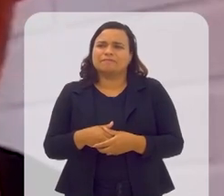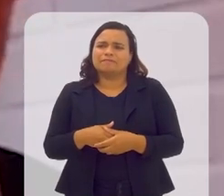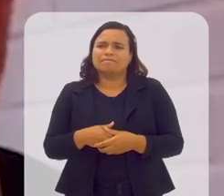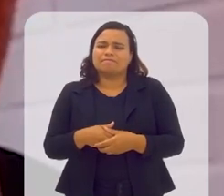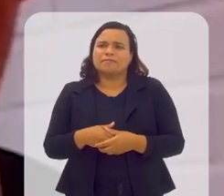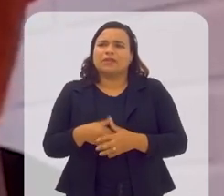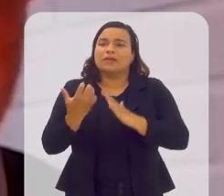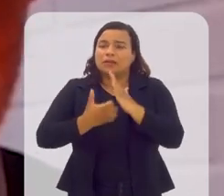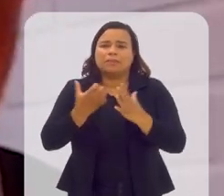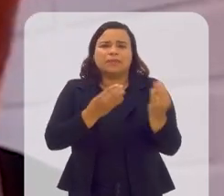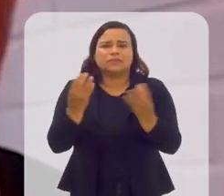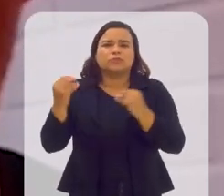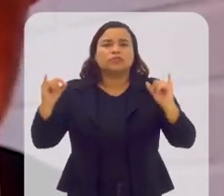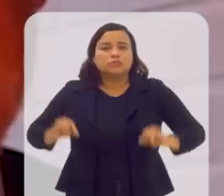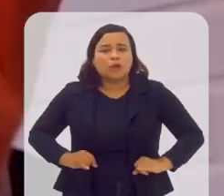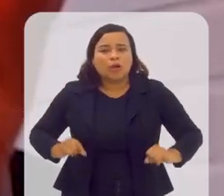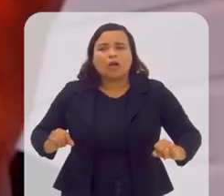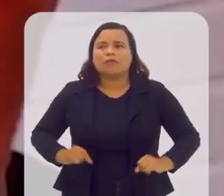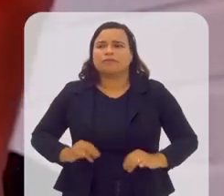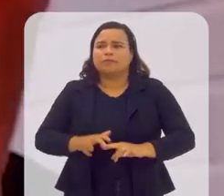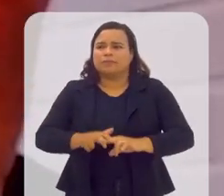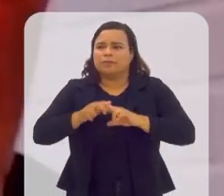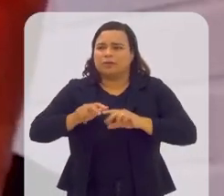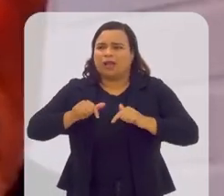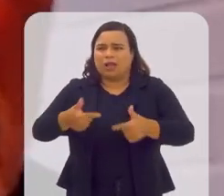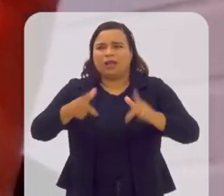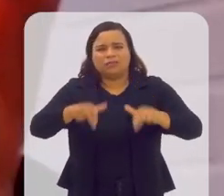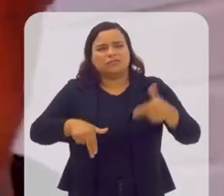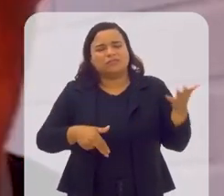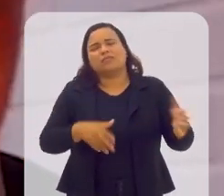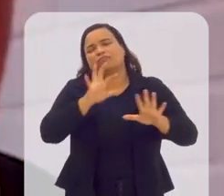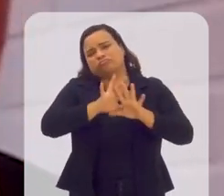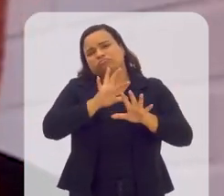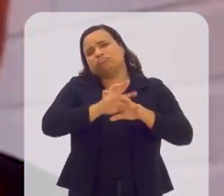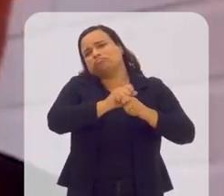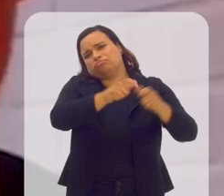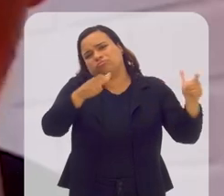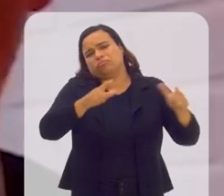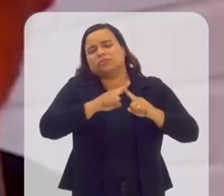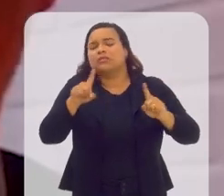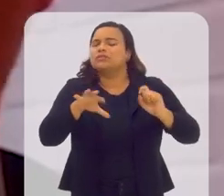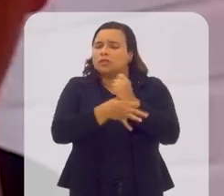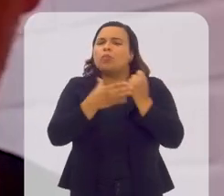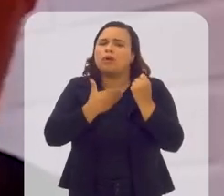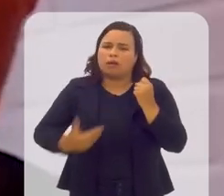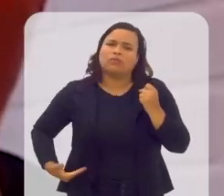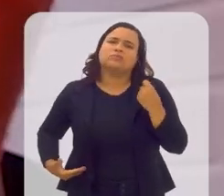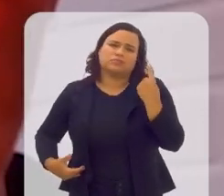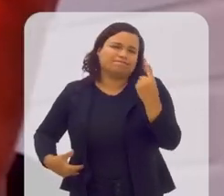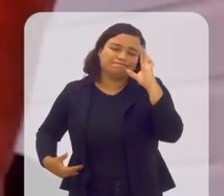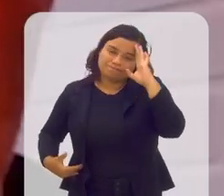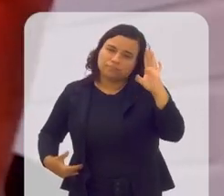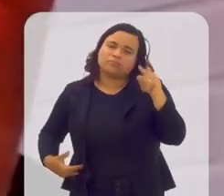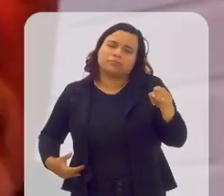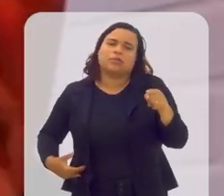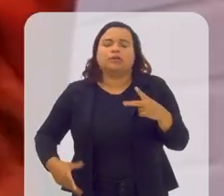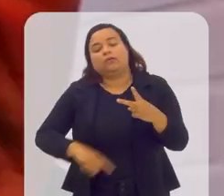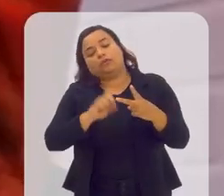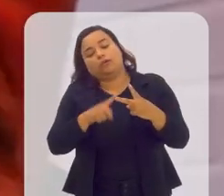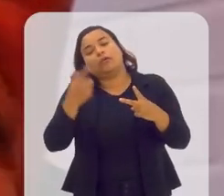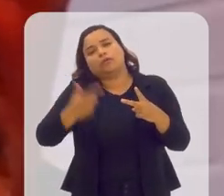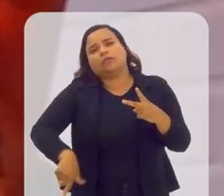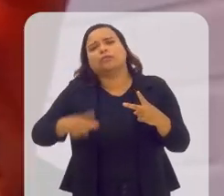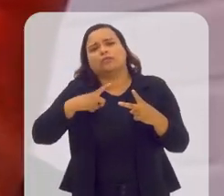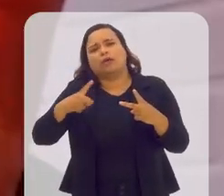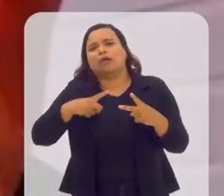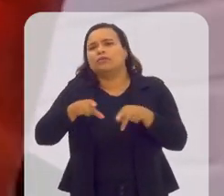envolve empresas, de empresas que sofrem com esse tipo de atuação. Né? Mas, basicamente, segurança pública é um. Né? Nós temos